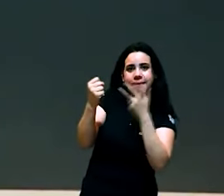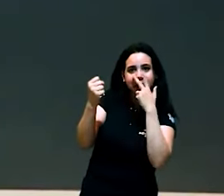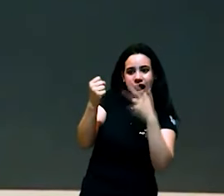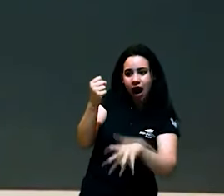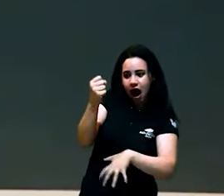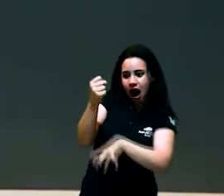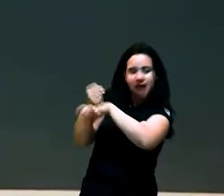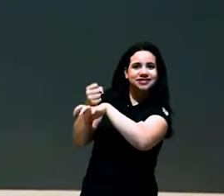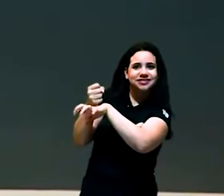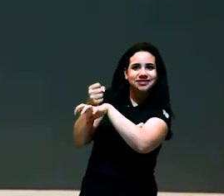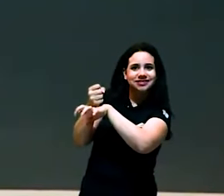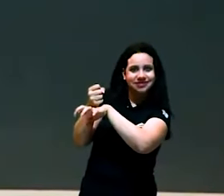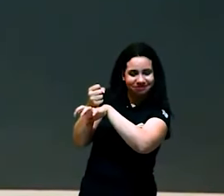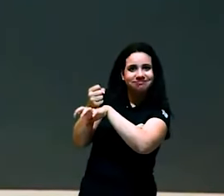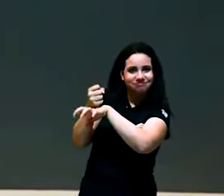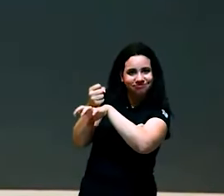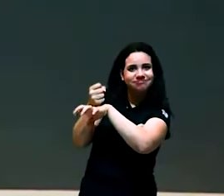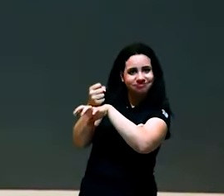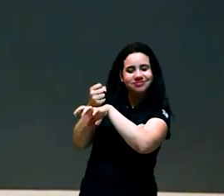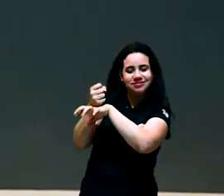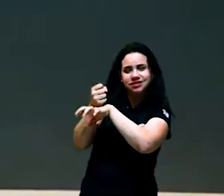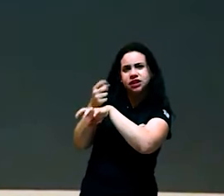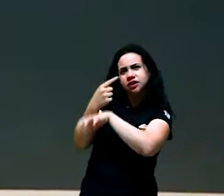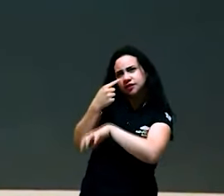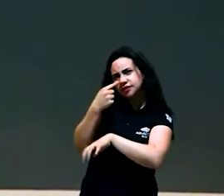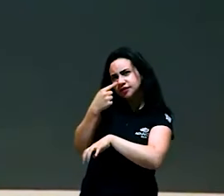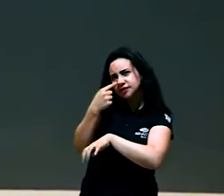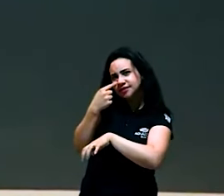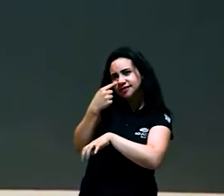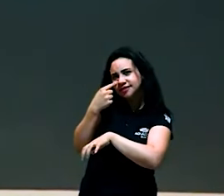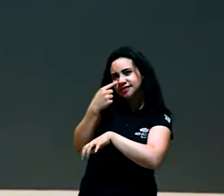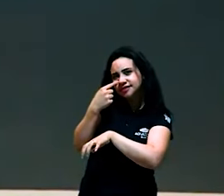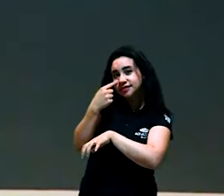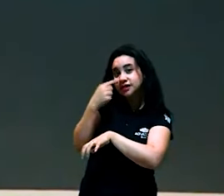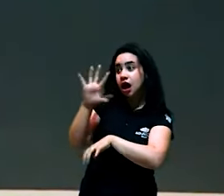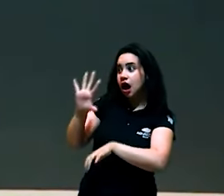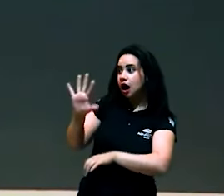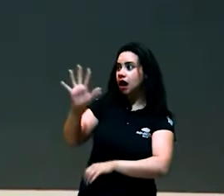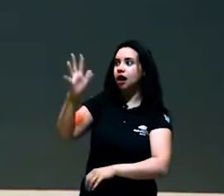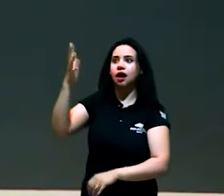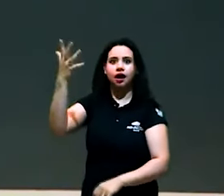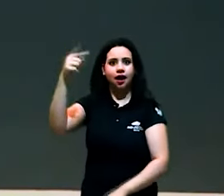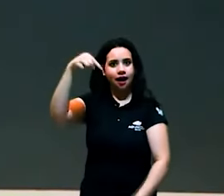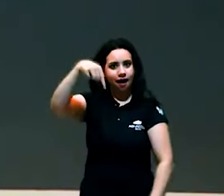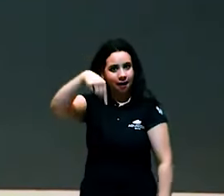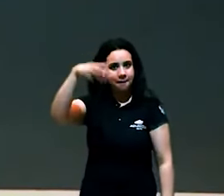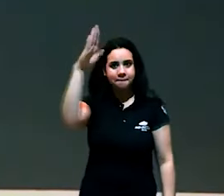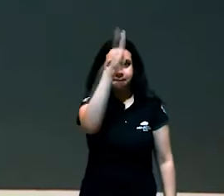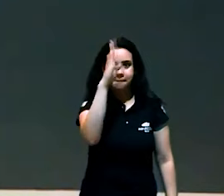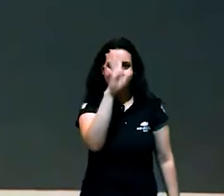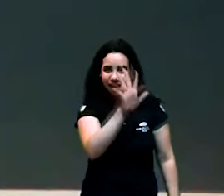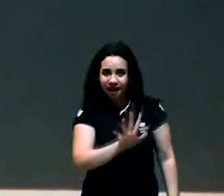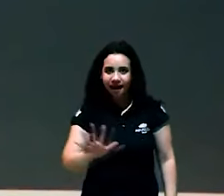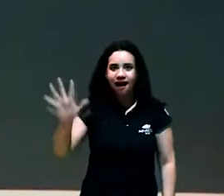aí metidas nesse movimento e chegou aqui no Brasil, permanece no Brasil e eu vou